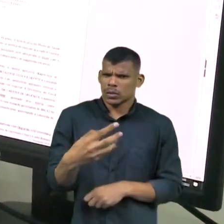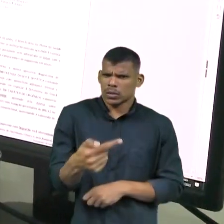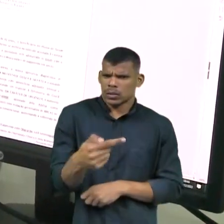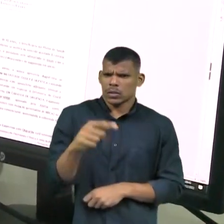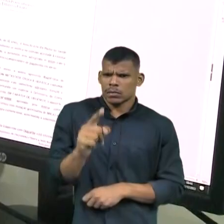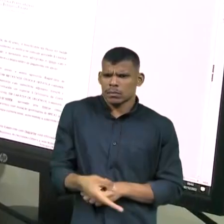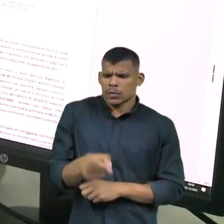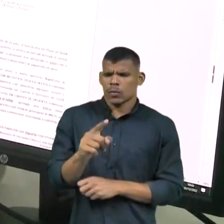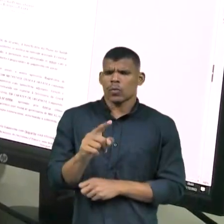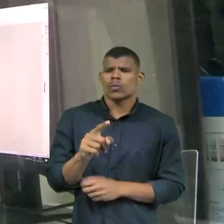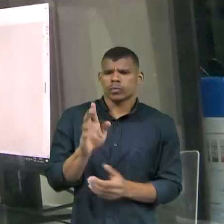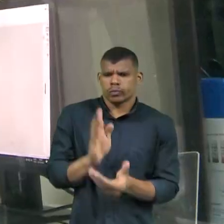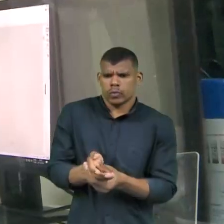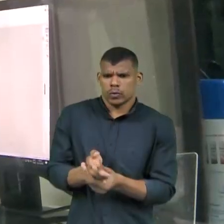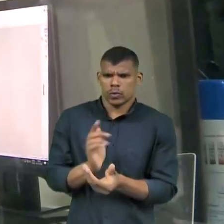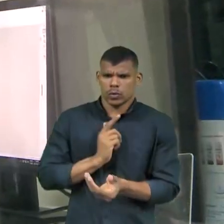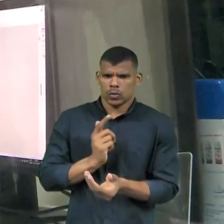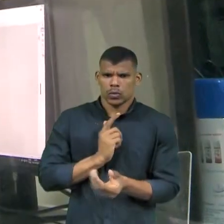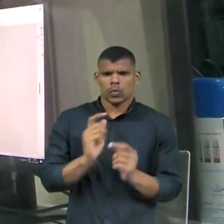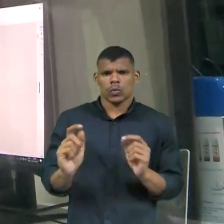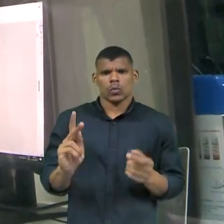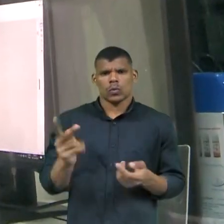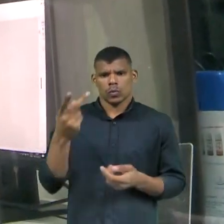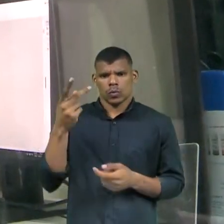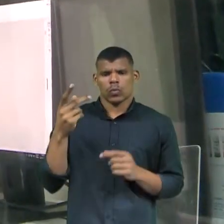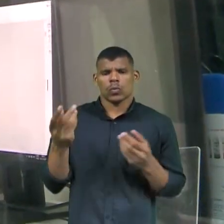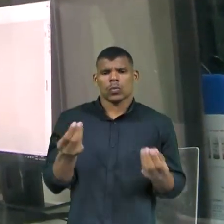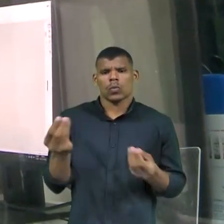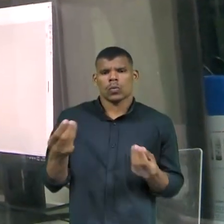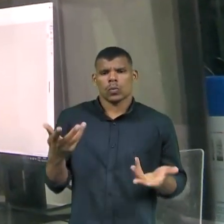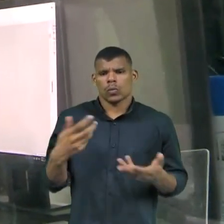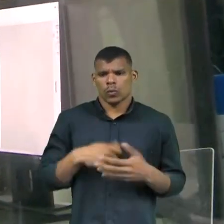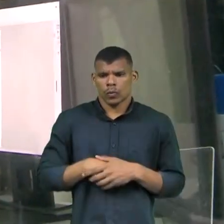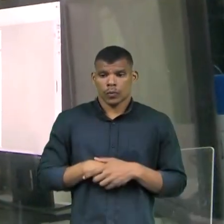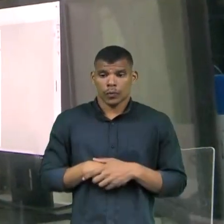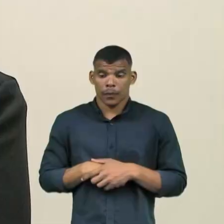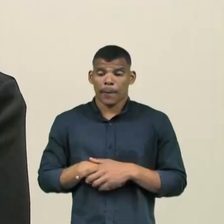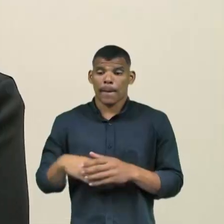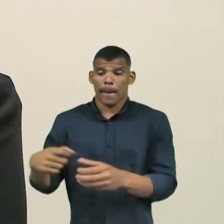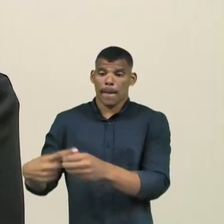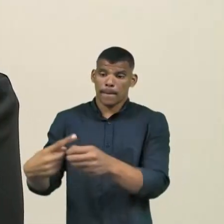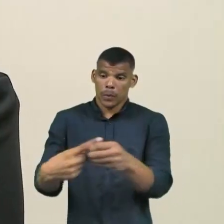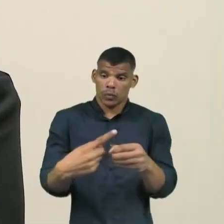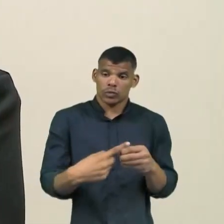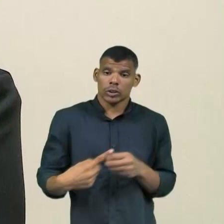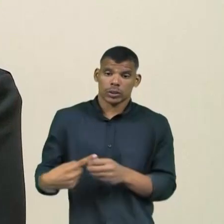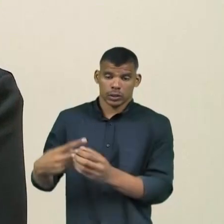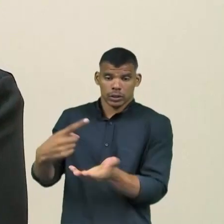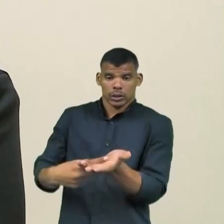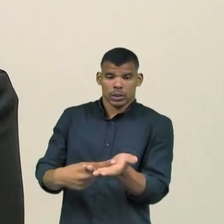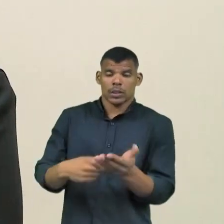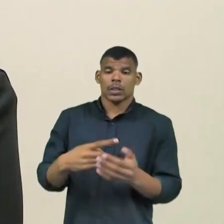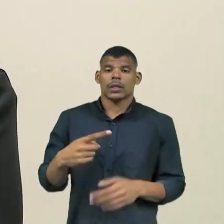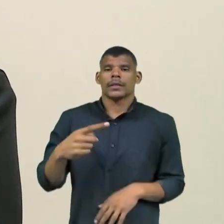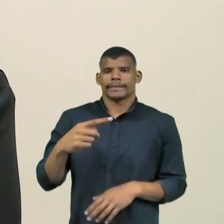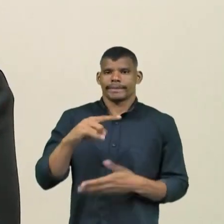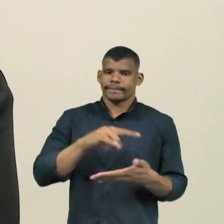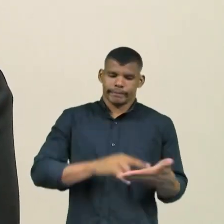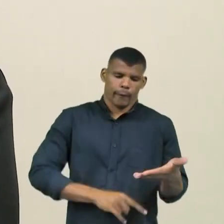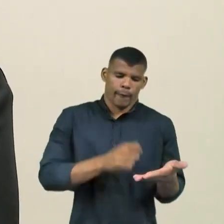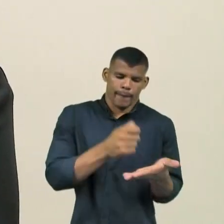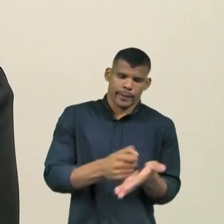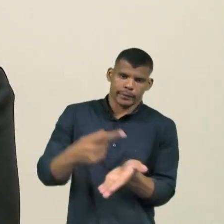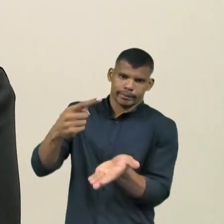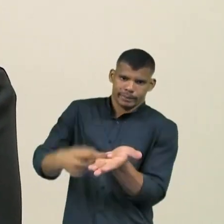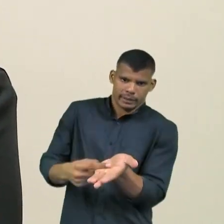mil protocolos, foram realizados convênios com alguns municípios. Nós temos um termo de cooperação com a Secretaria de Saúde